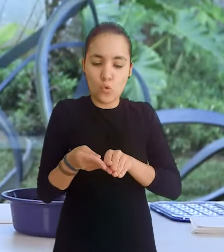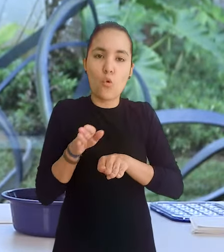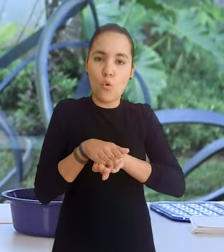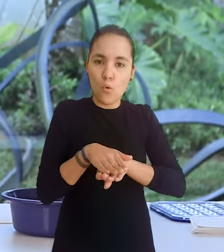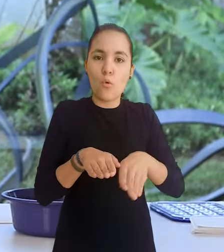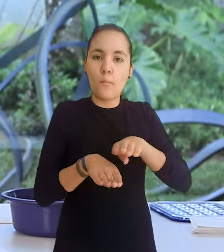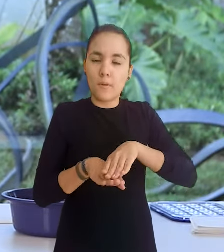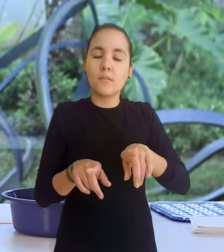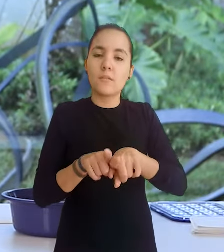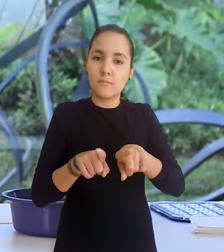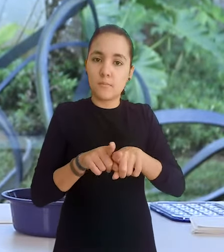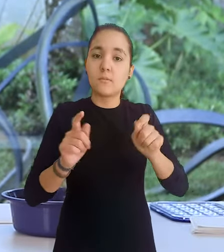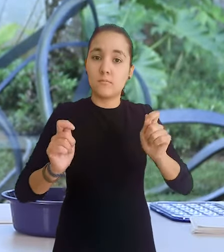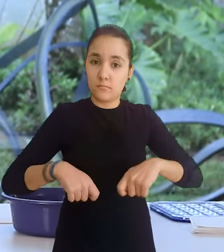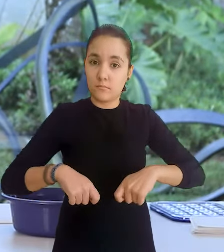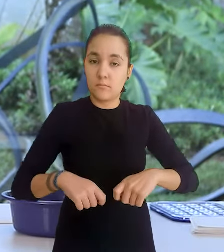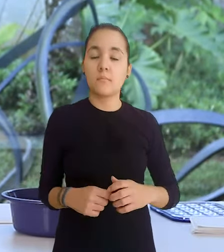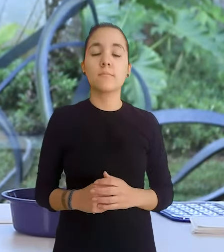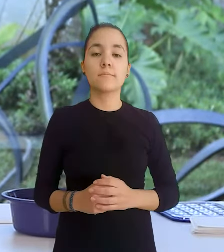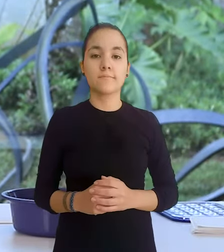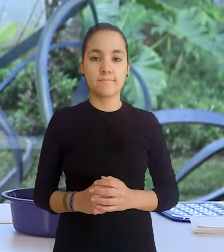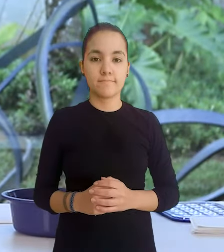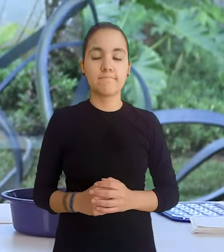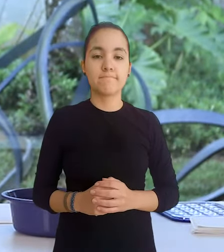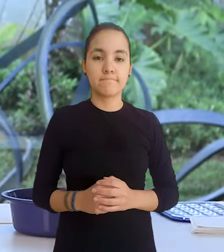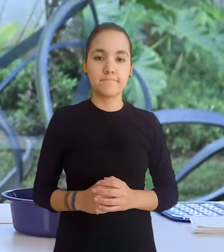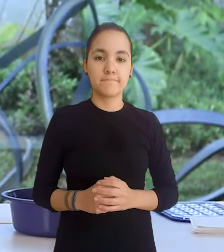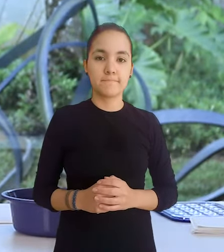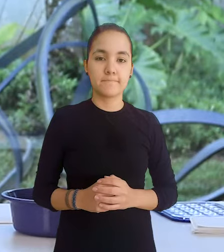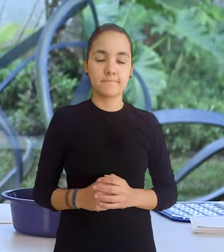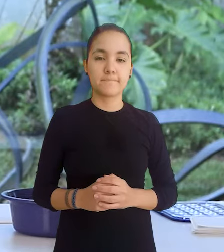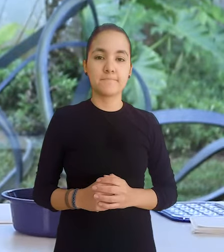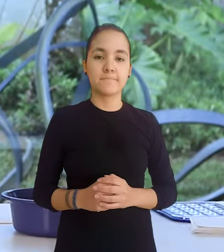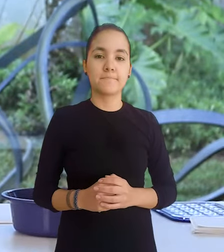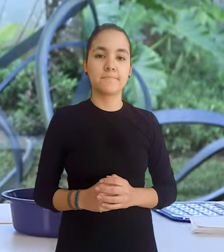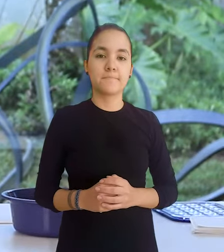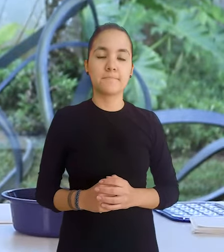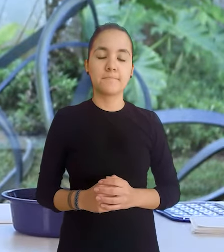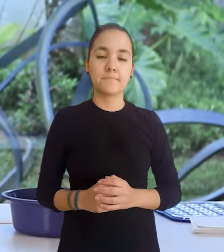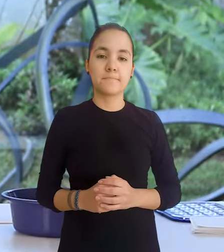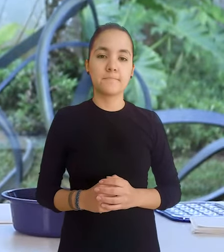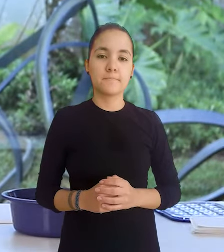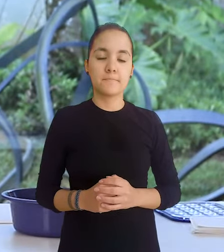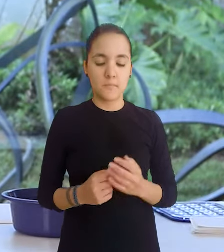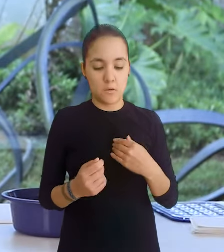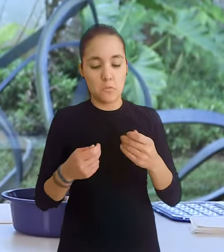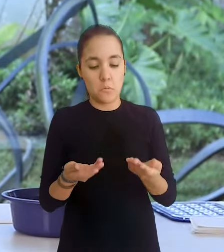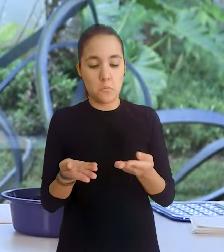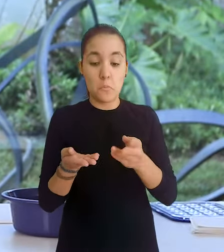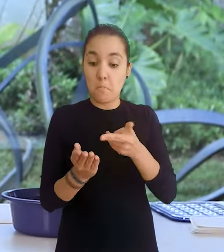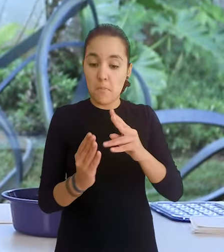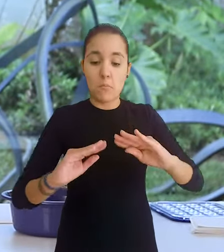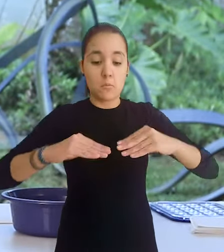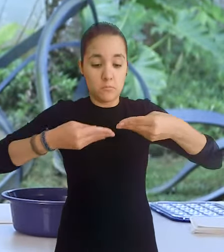ir reforçando as dobras que a gente já fez dos lados inversos. Então dá para fazer essa